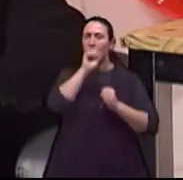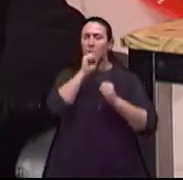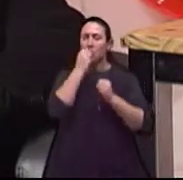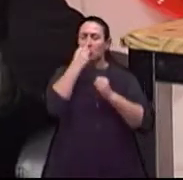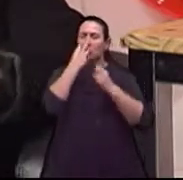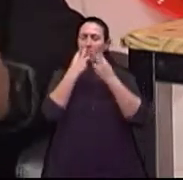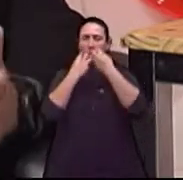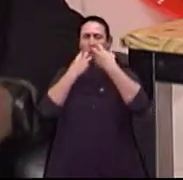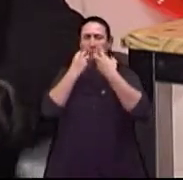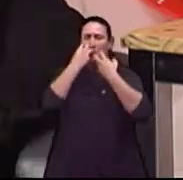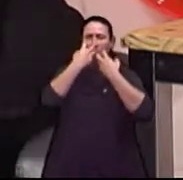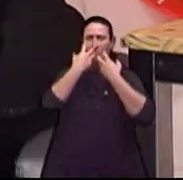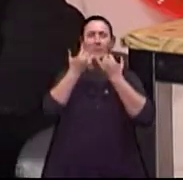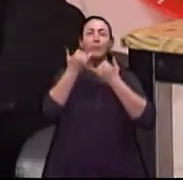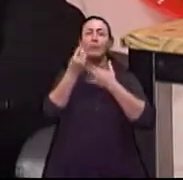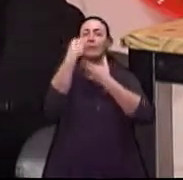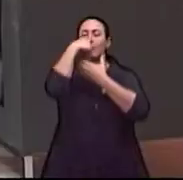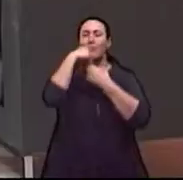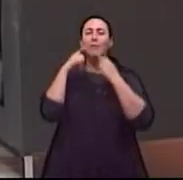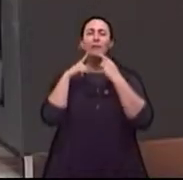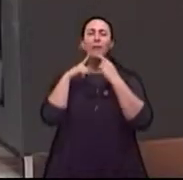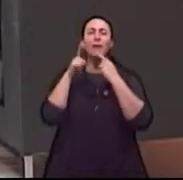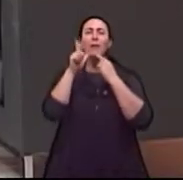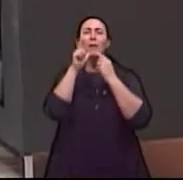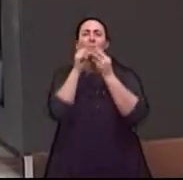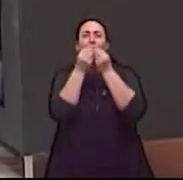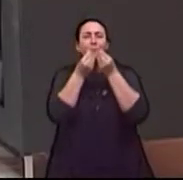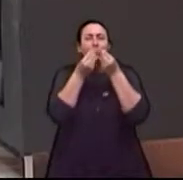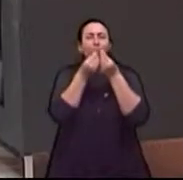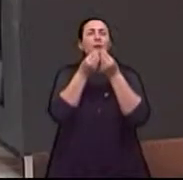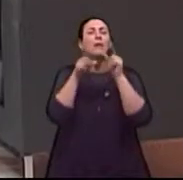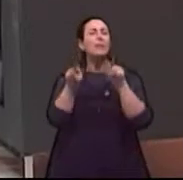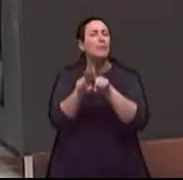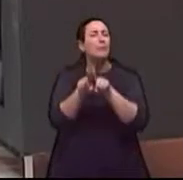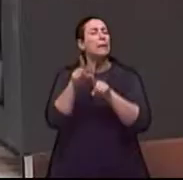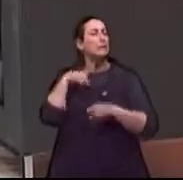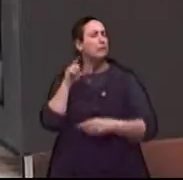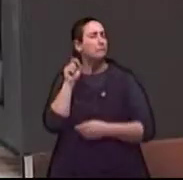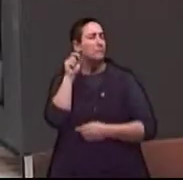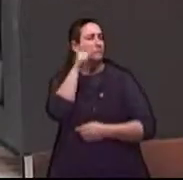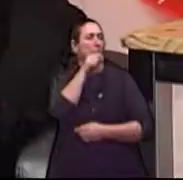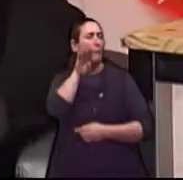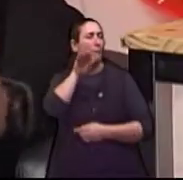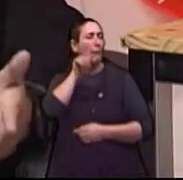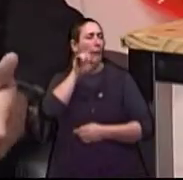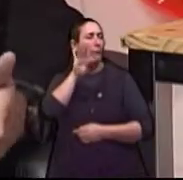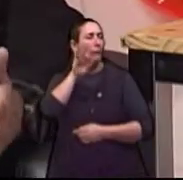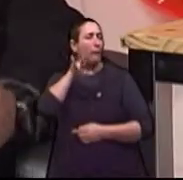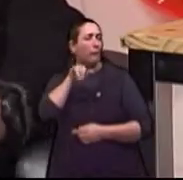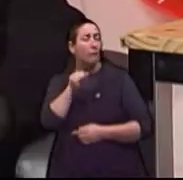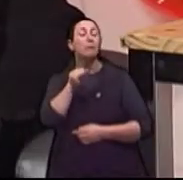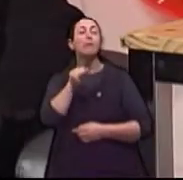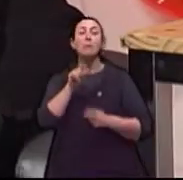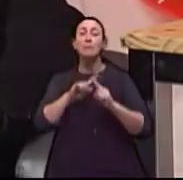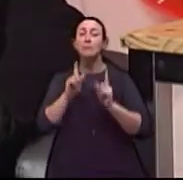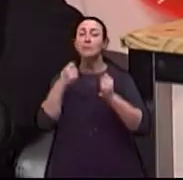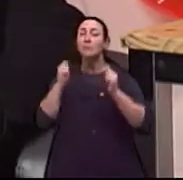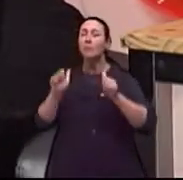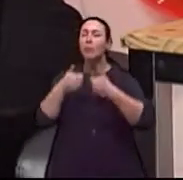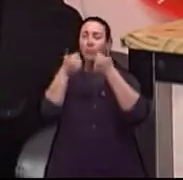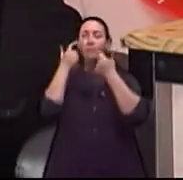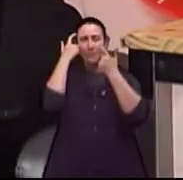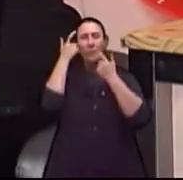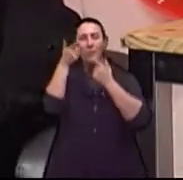boca você falou que a boca úmido tem bactérias É verdade mas é uma característica da boca se recuperar rapidamente a boca